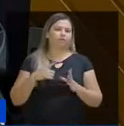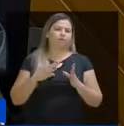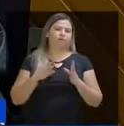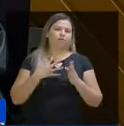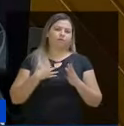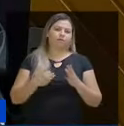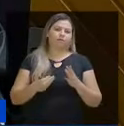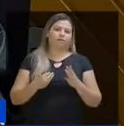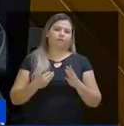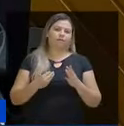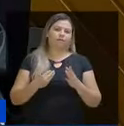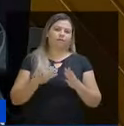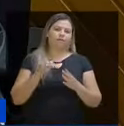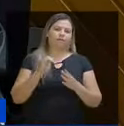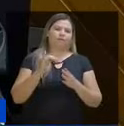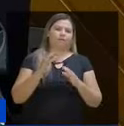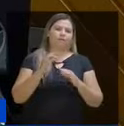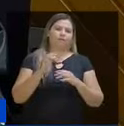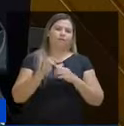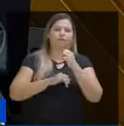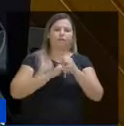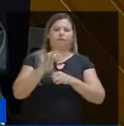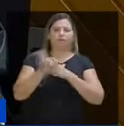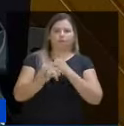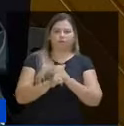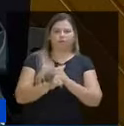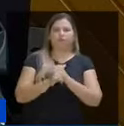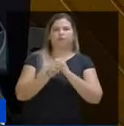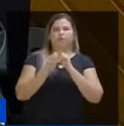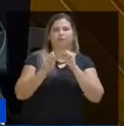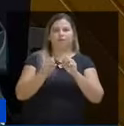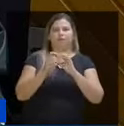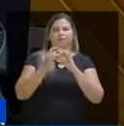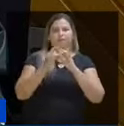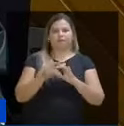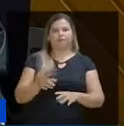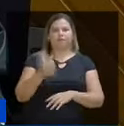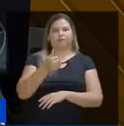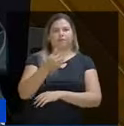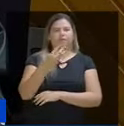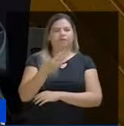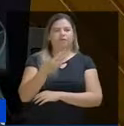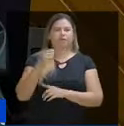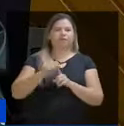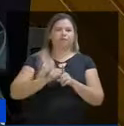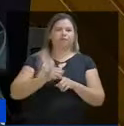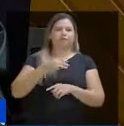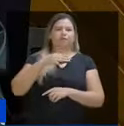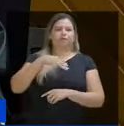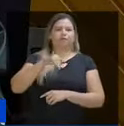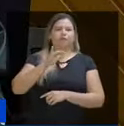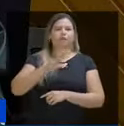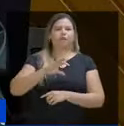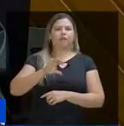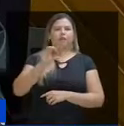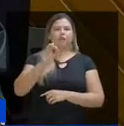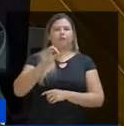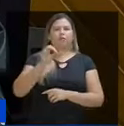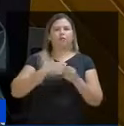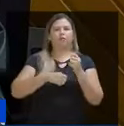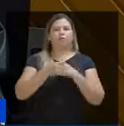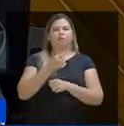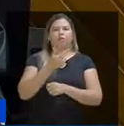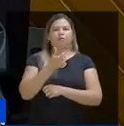anotada no sistema Filia Web somente a partir do dia 13 de maio de 2024, não cumprindo dessa forma